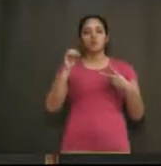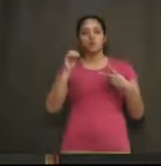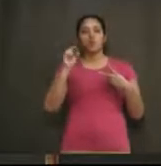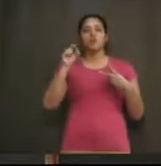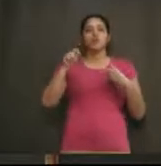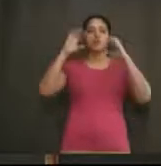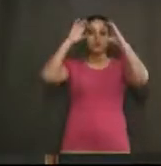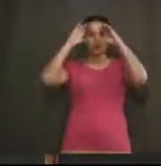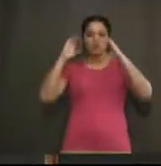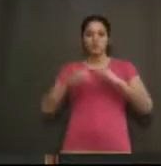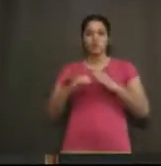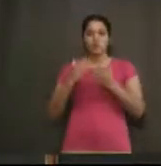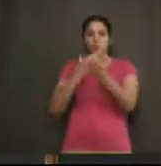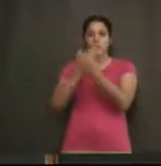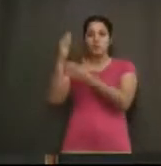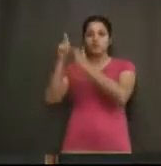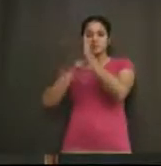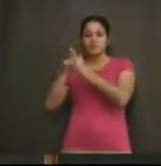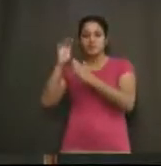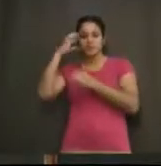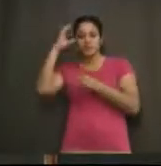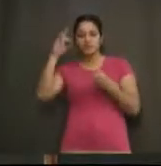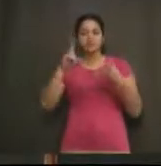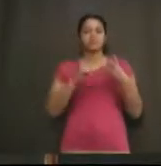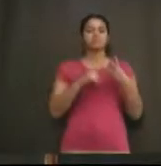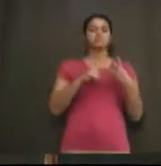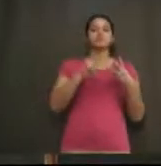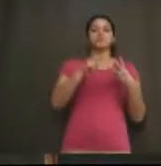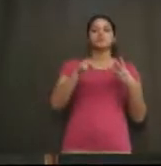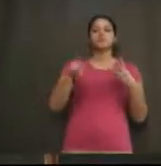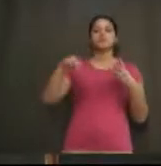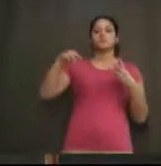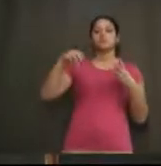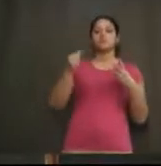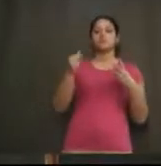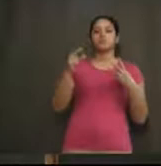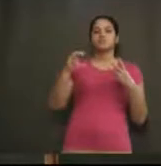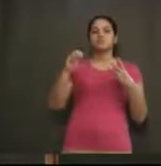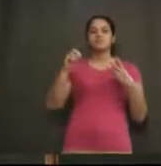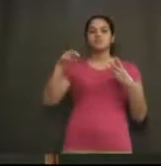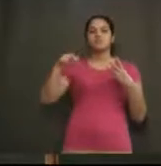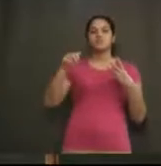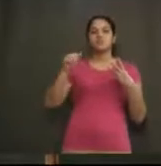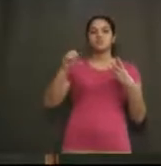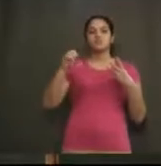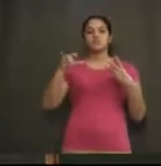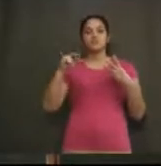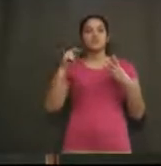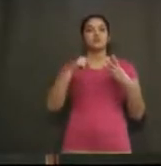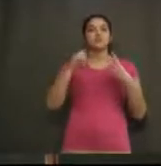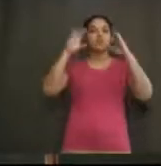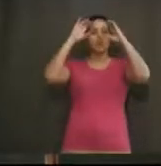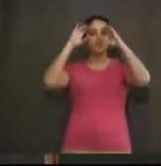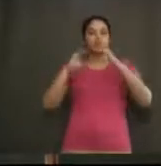UBMEP, do professor Márcio Nascimento, coordenador na UFPA do Programa Forma Pará, e do